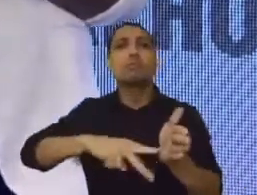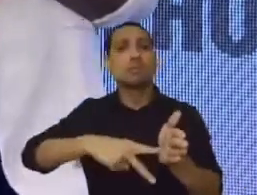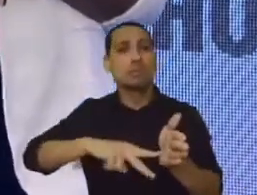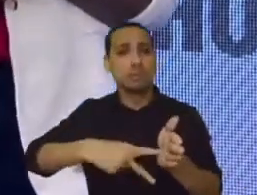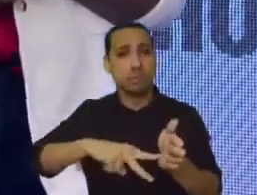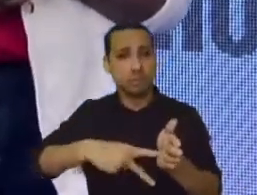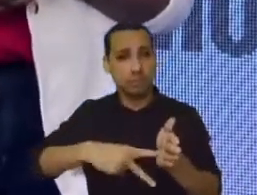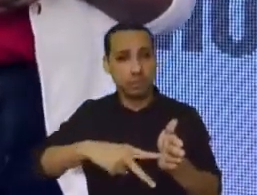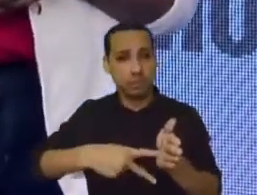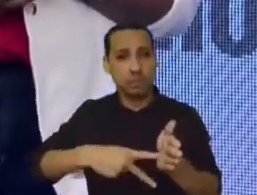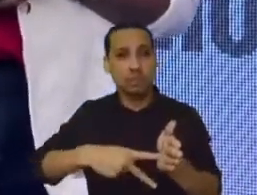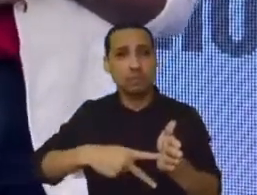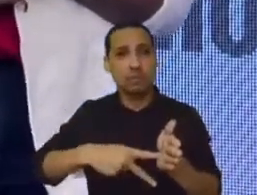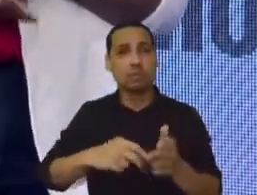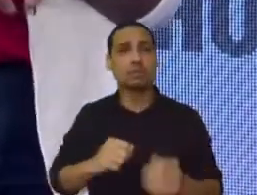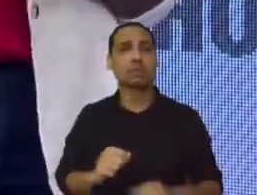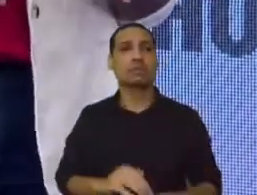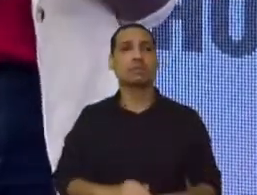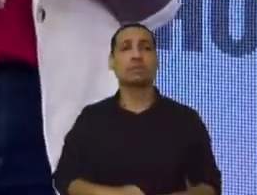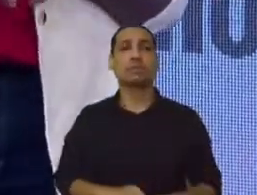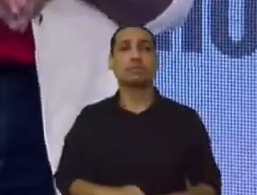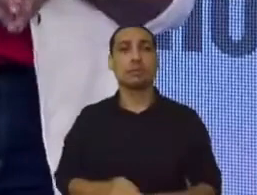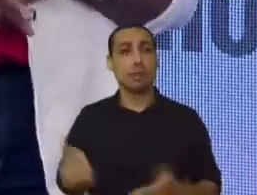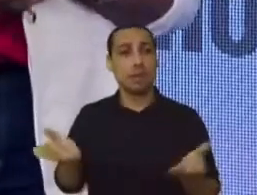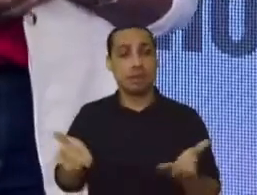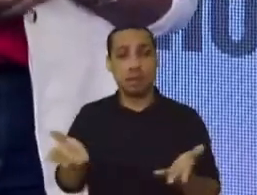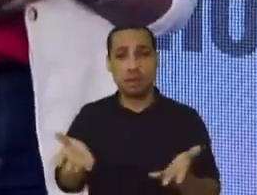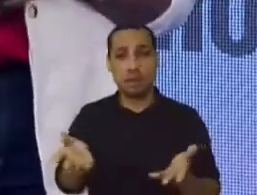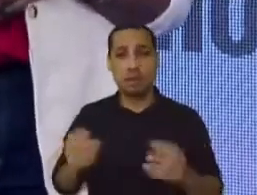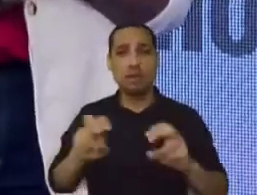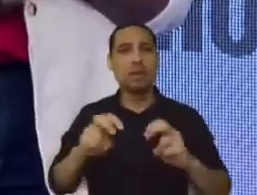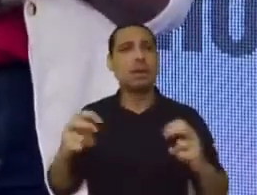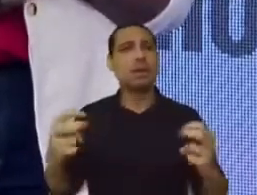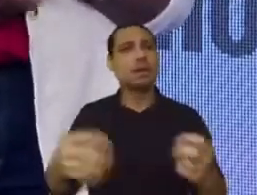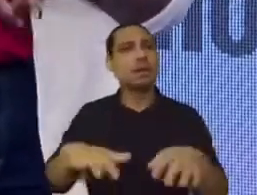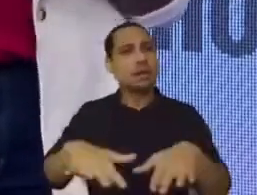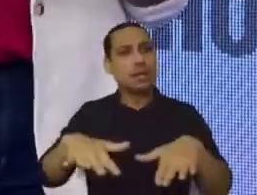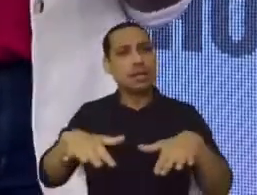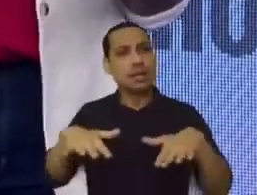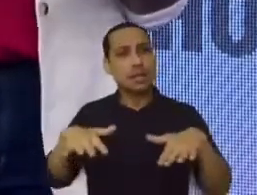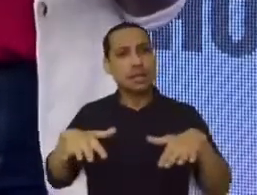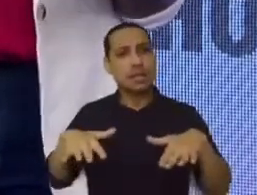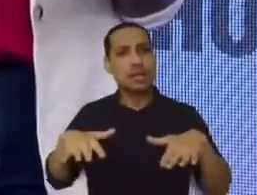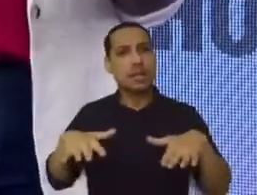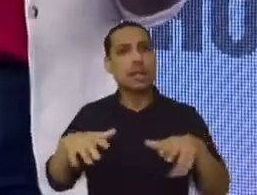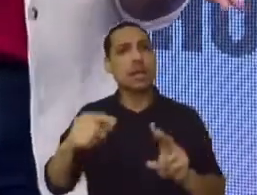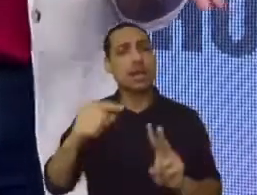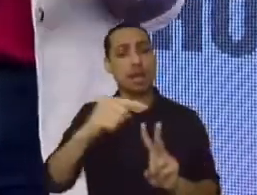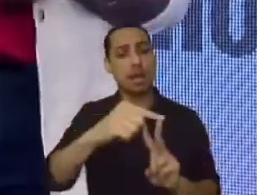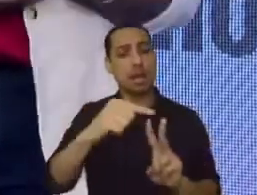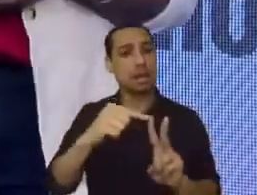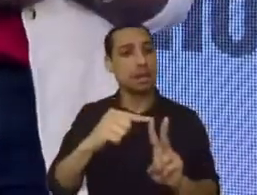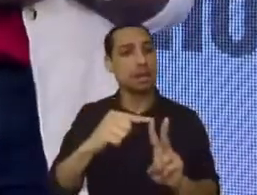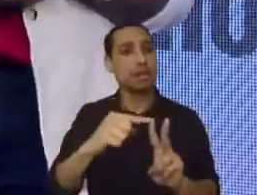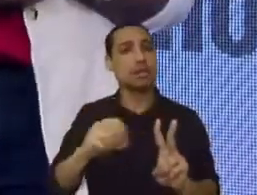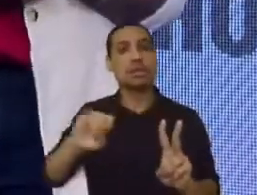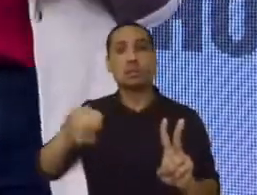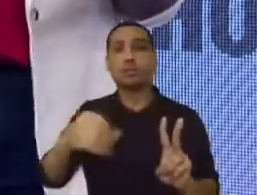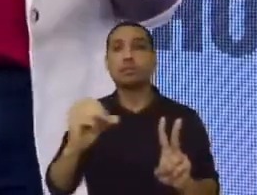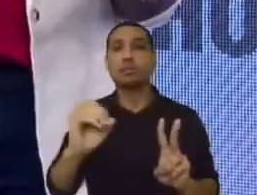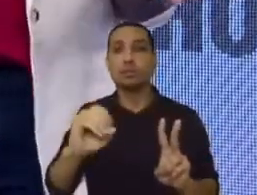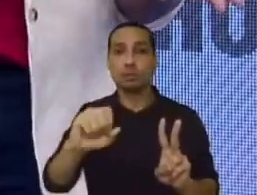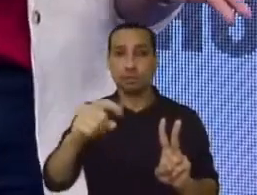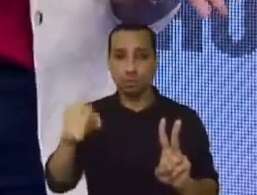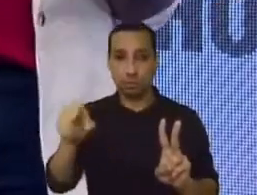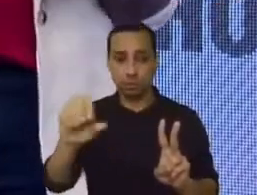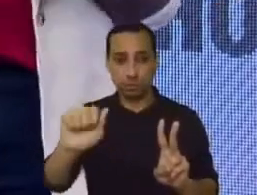a 16ª Plenária Nacional da CUT, João Felício e Kelde Jacobsen. E convidamos você a nos acompanhar nesse vídeo